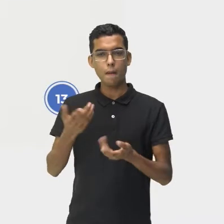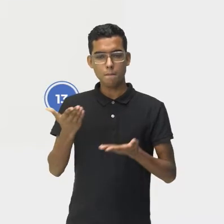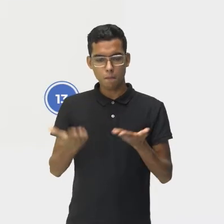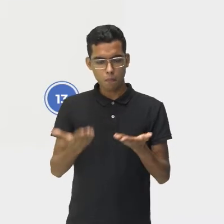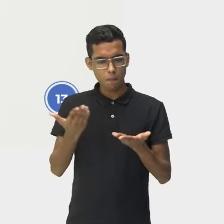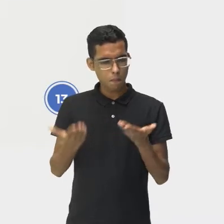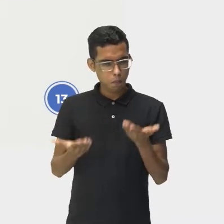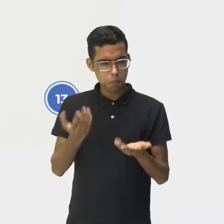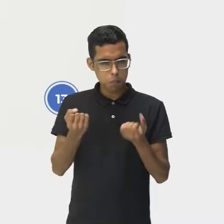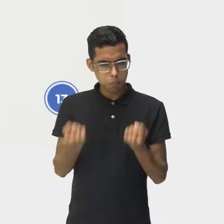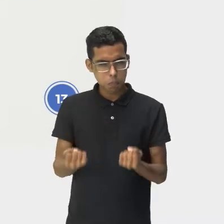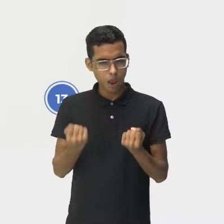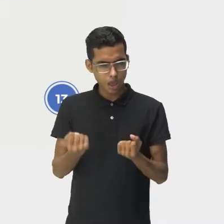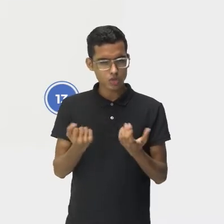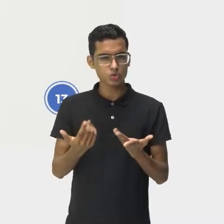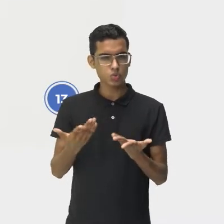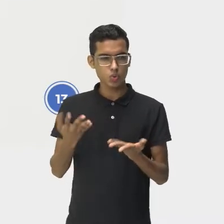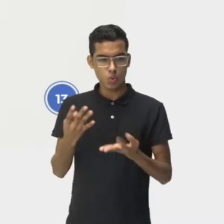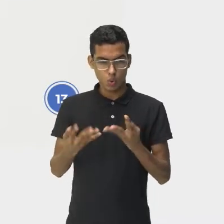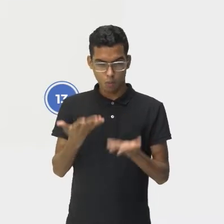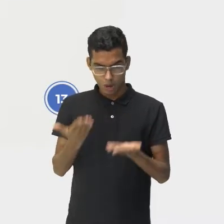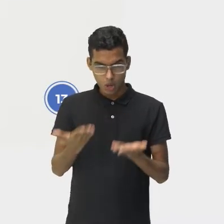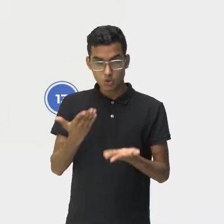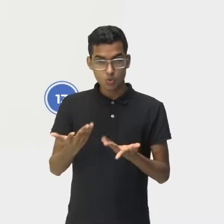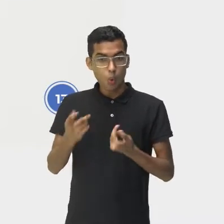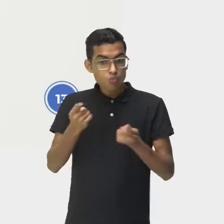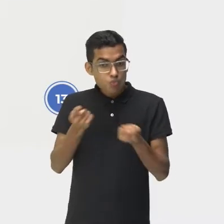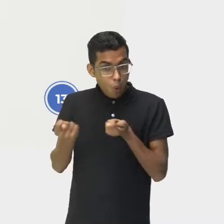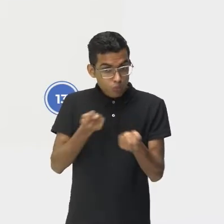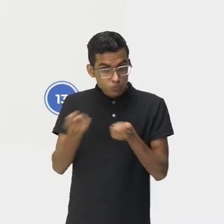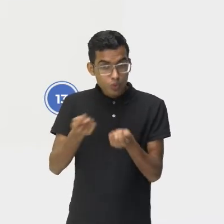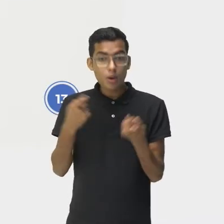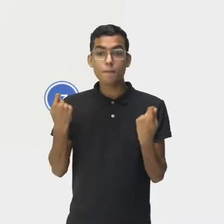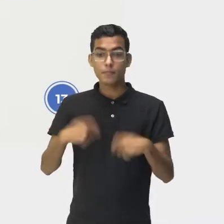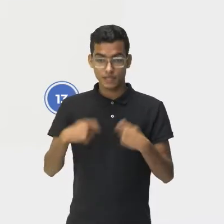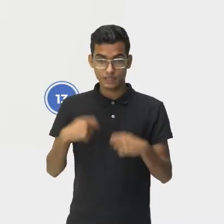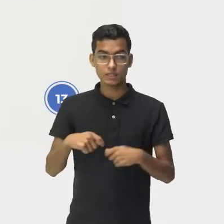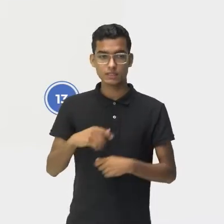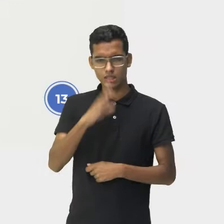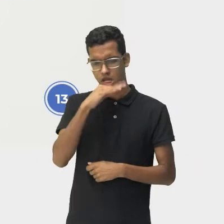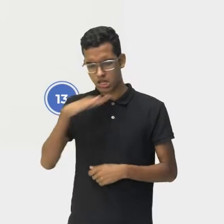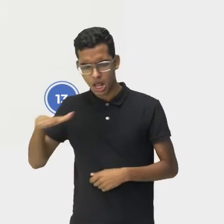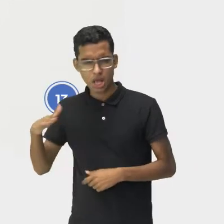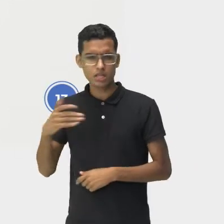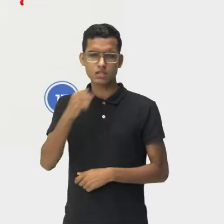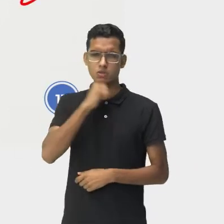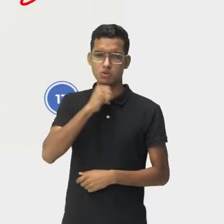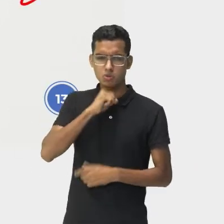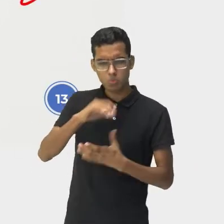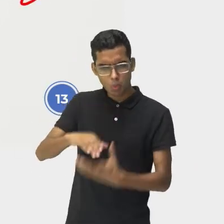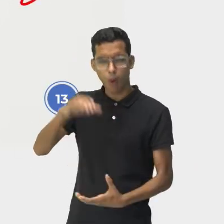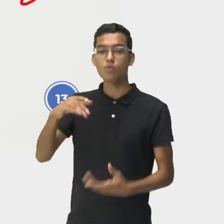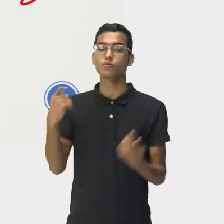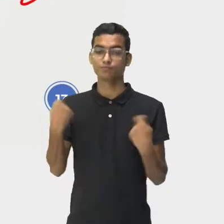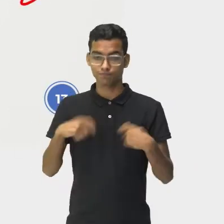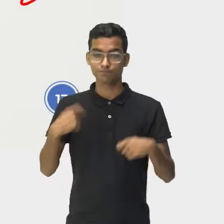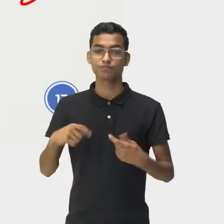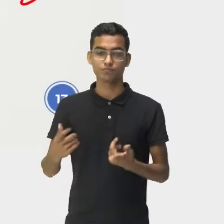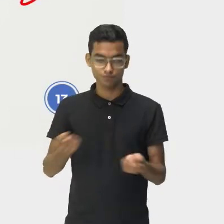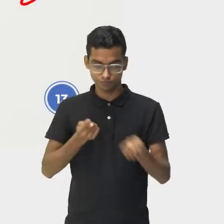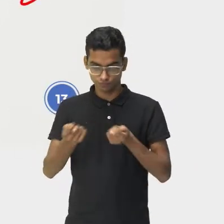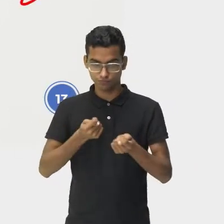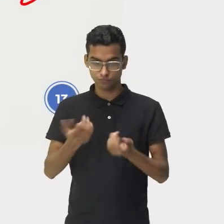importante para todo mundo, seja criança, adulto, idoso, tá? É importante. E também a questão